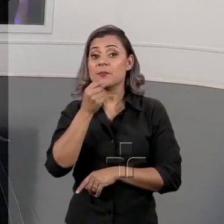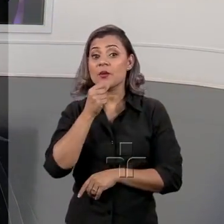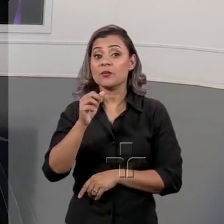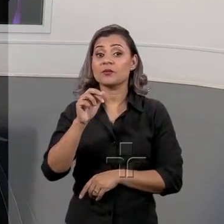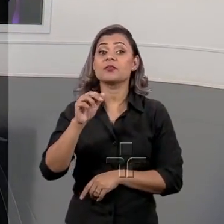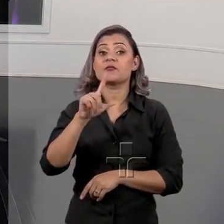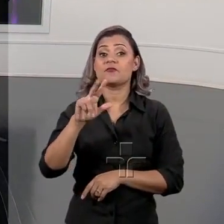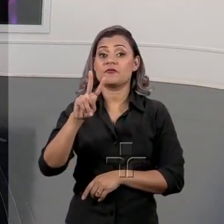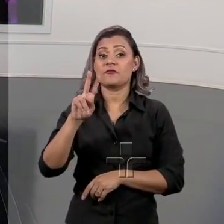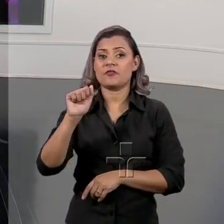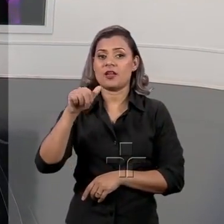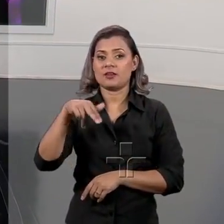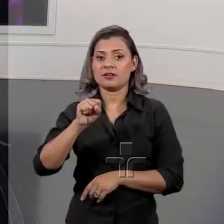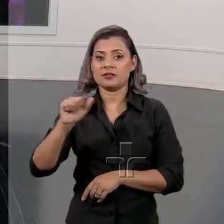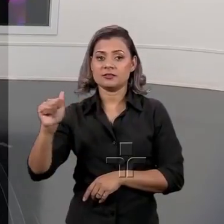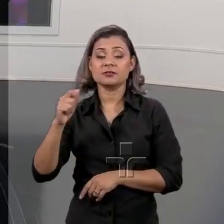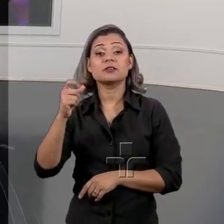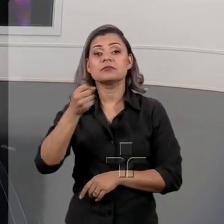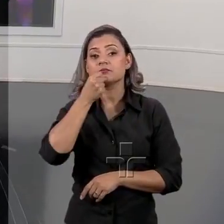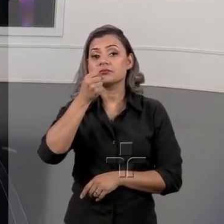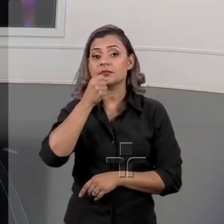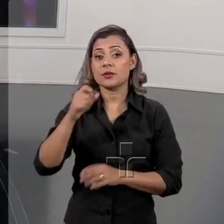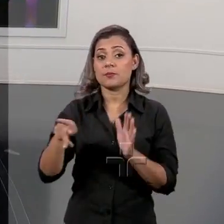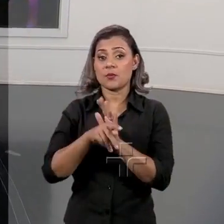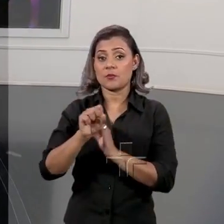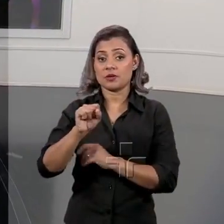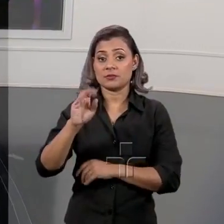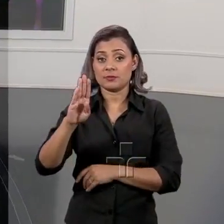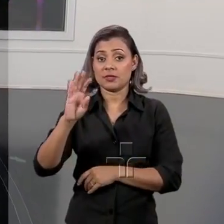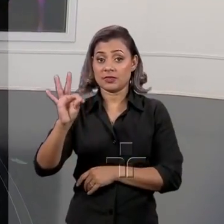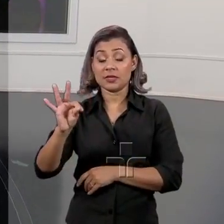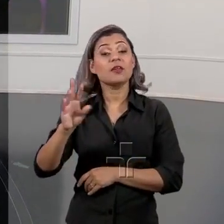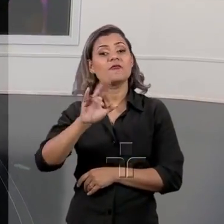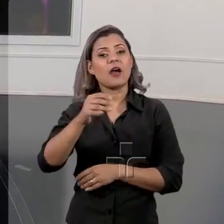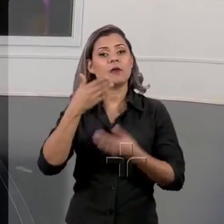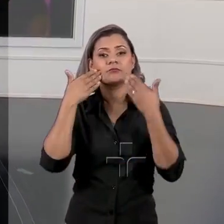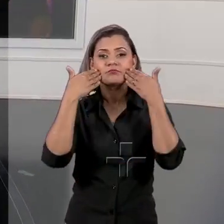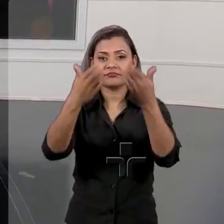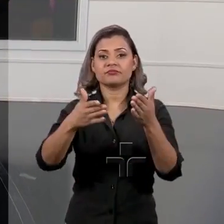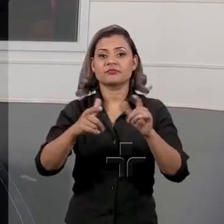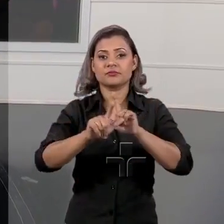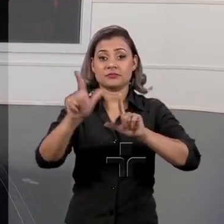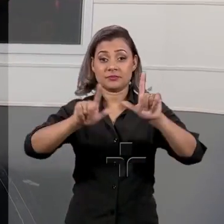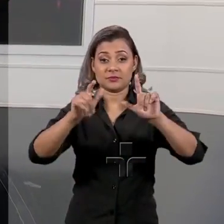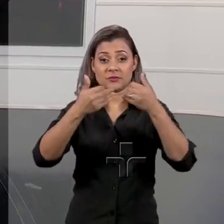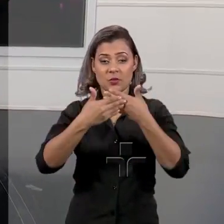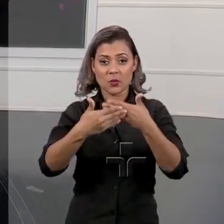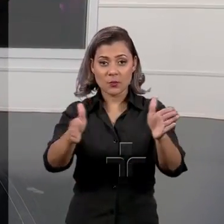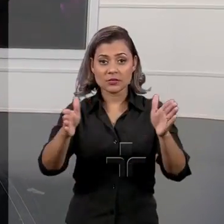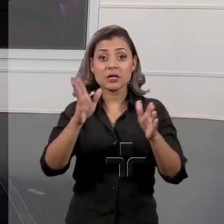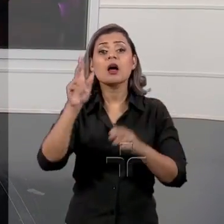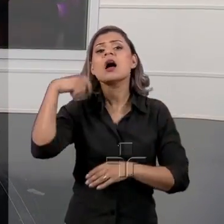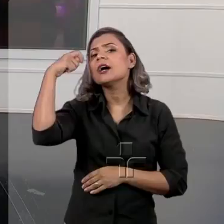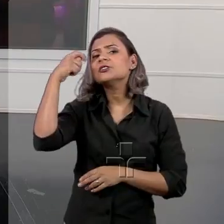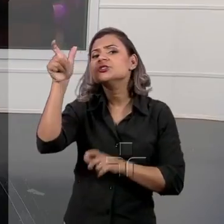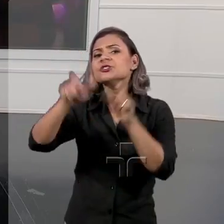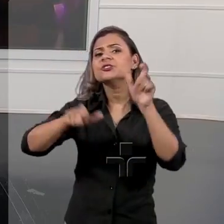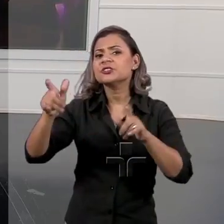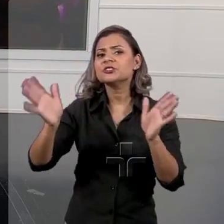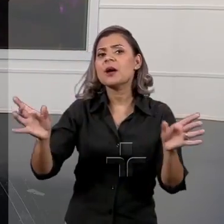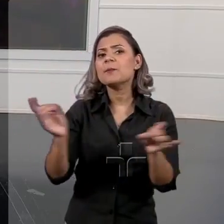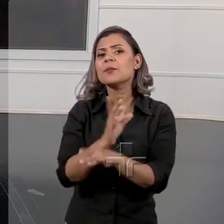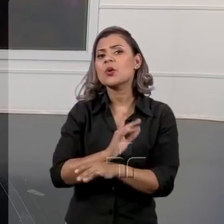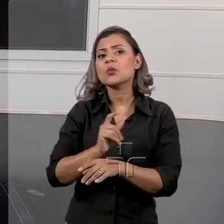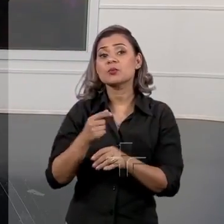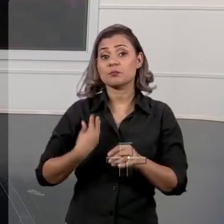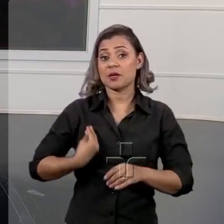no SBT, de onde o programa será transmitido. Boa noite, Vanessa. Quais são os artistas que já estão aí preparados